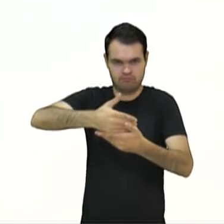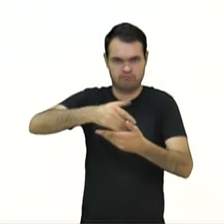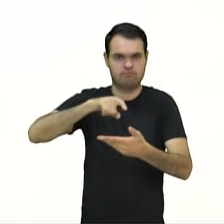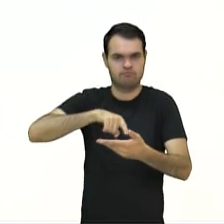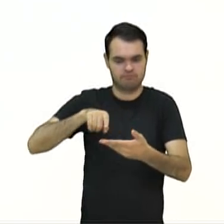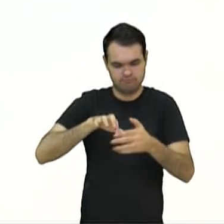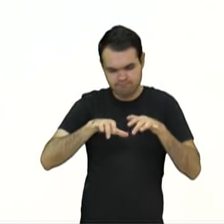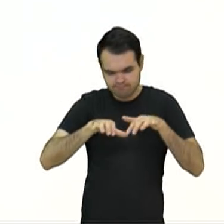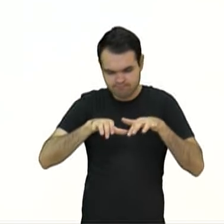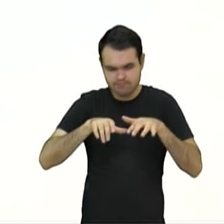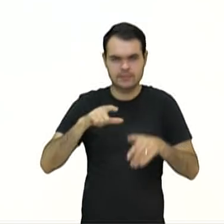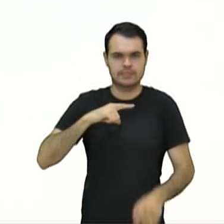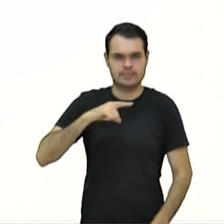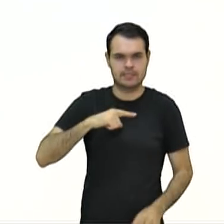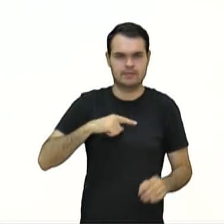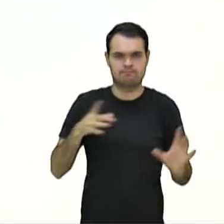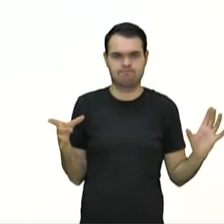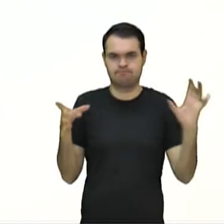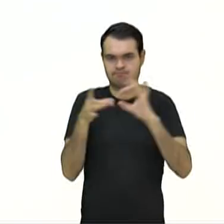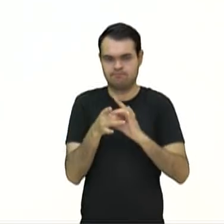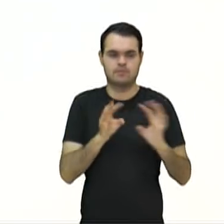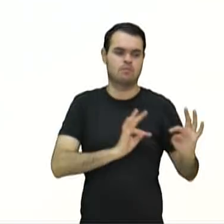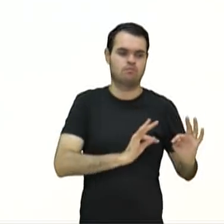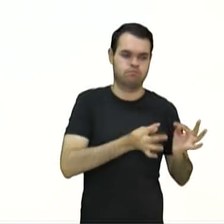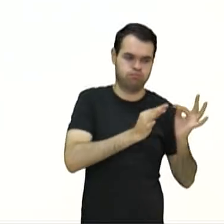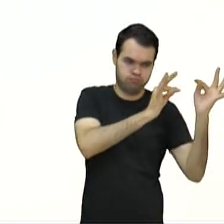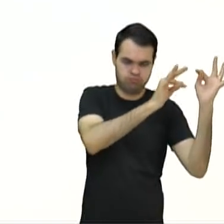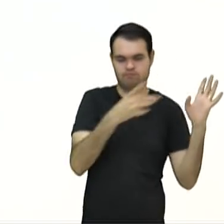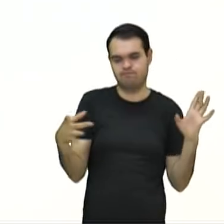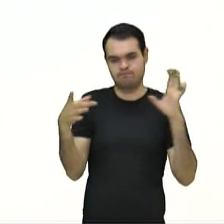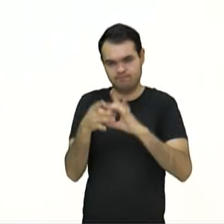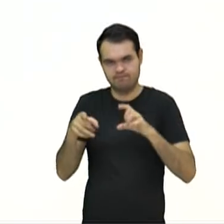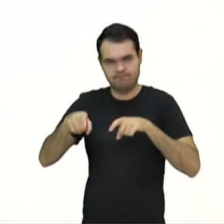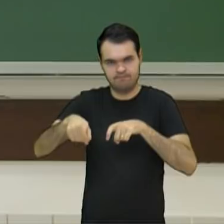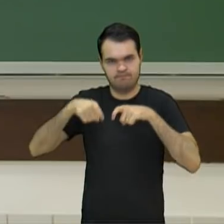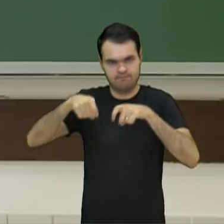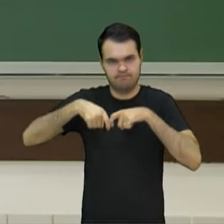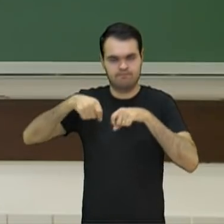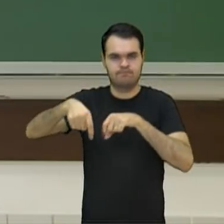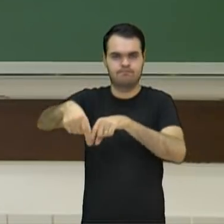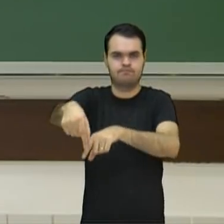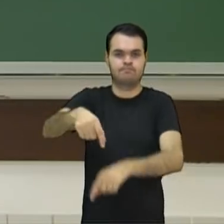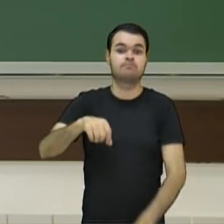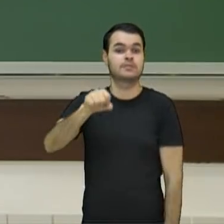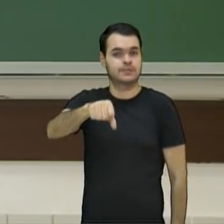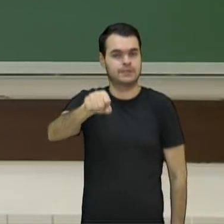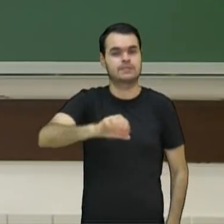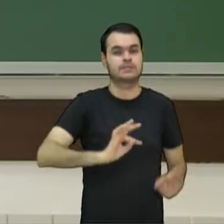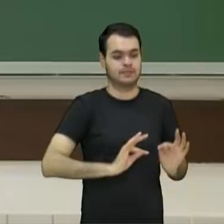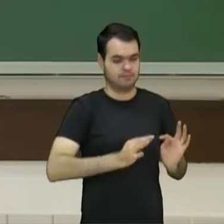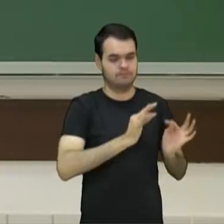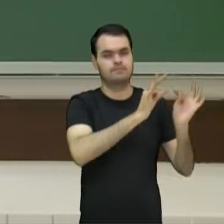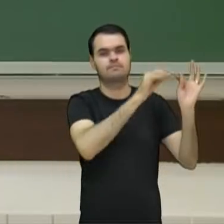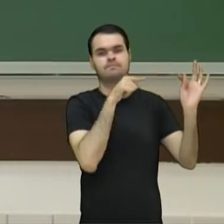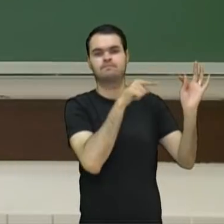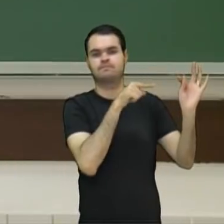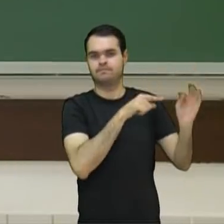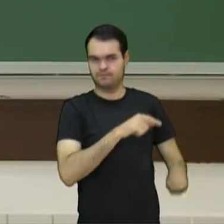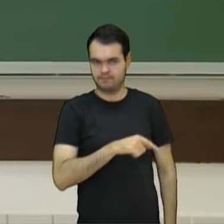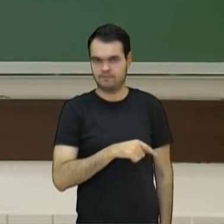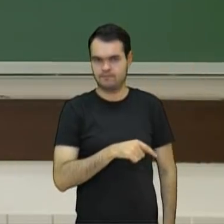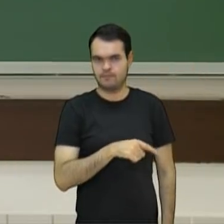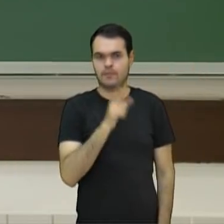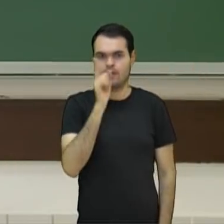uma grande conexão da tecnologia com a agricultura. Sim, tecnologia. Tanto para